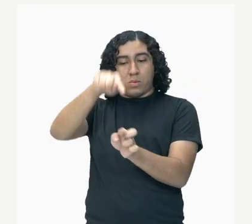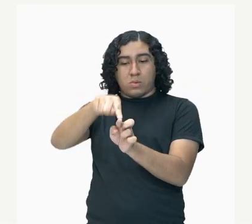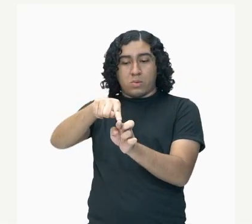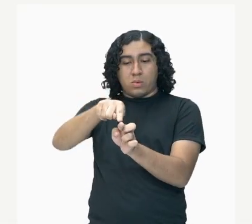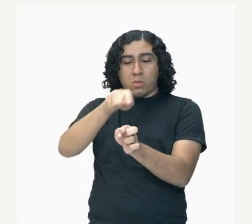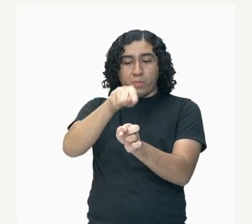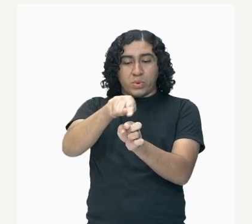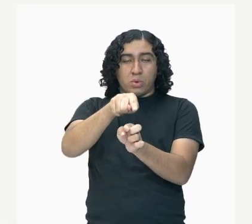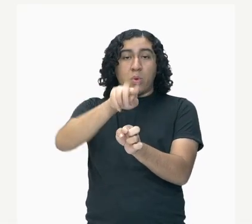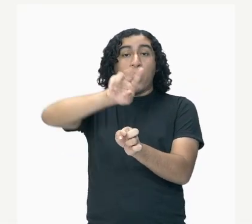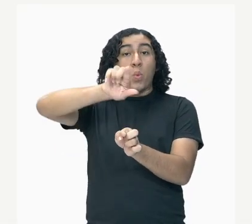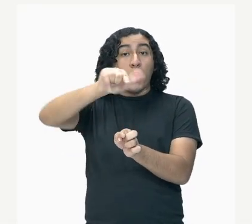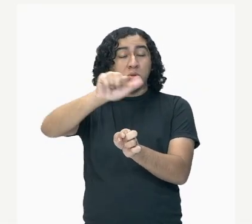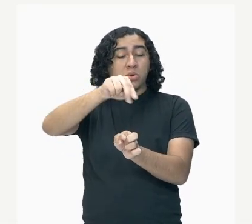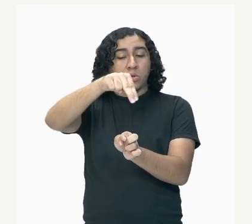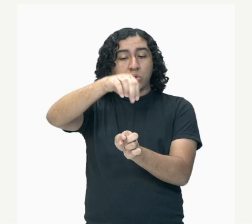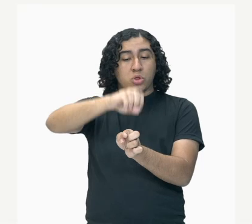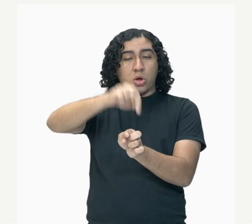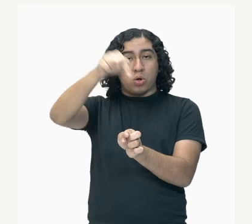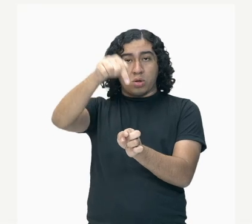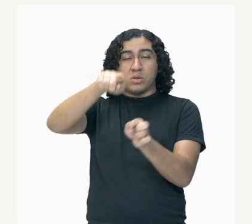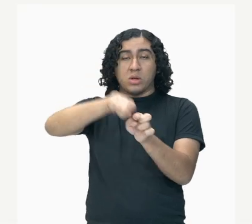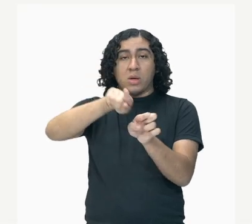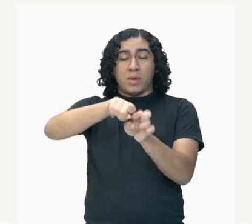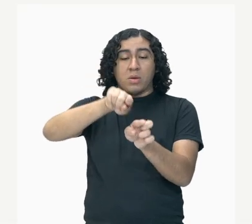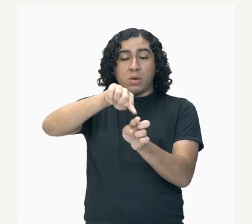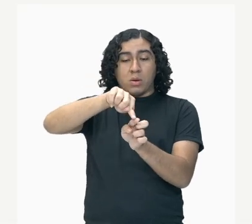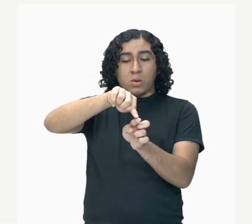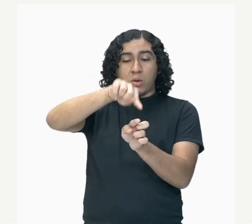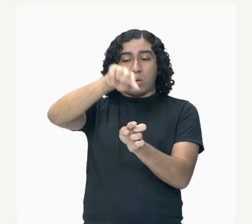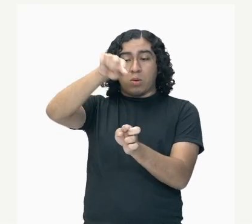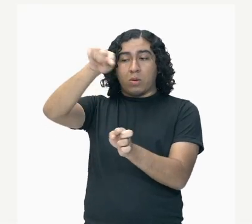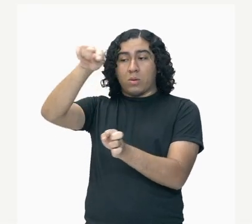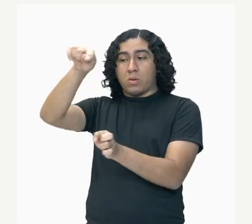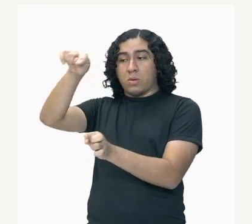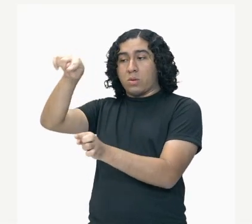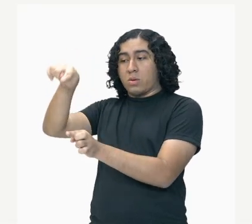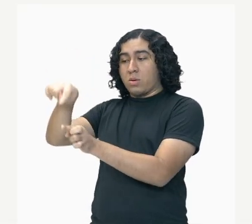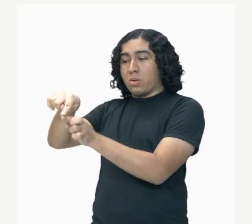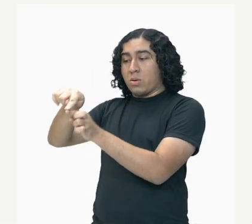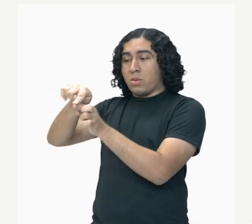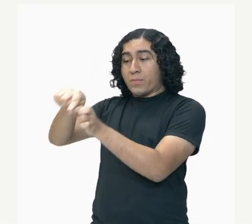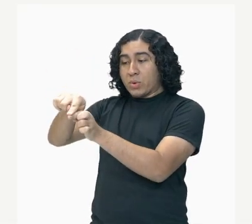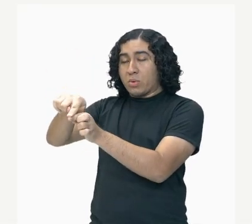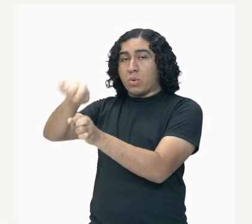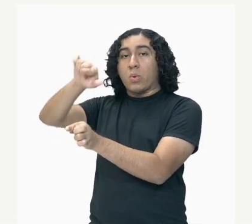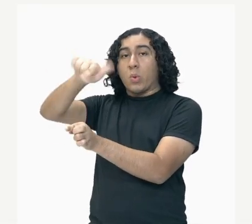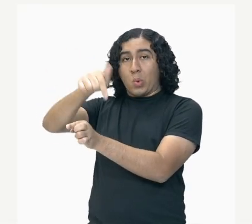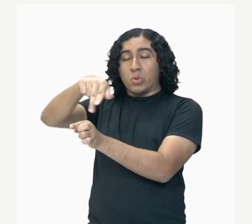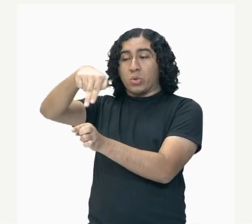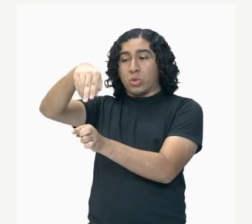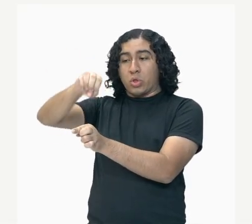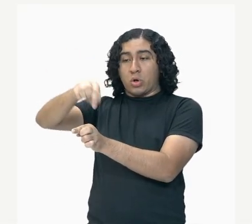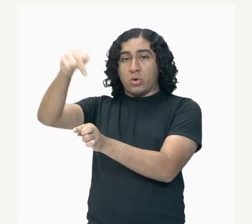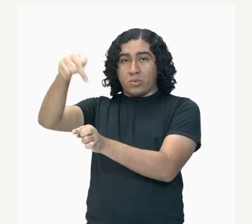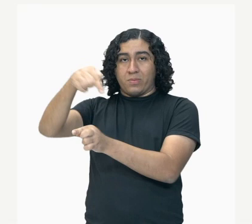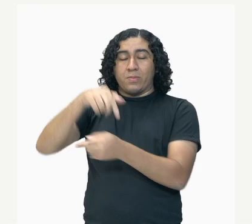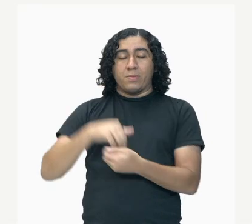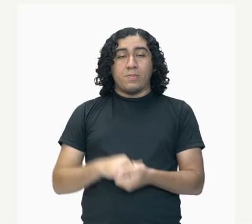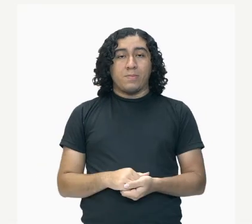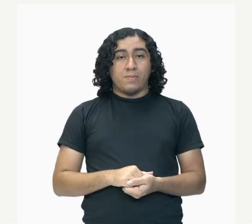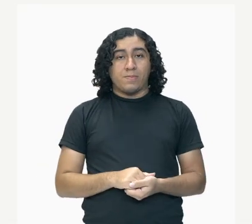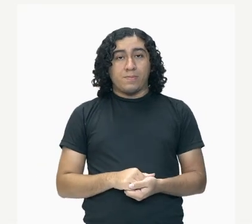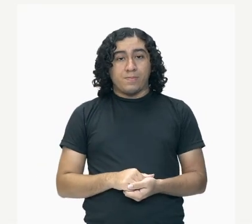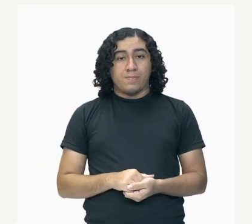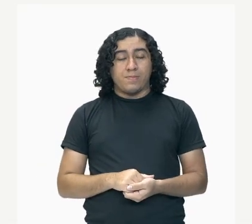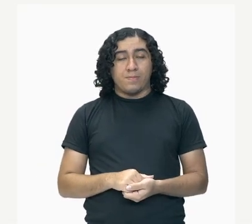certo e aqui do outro lado né fechando aqui eu tenho mais um nó então aí nessa figura que